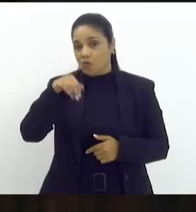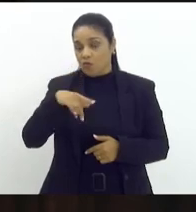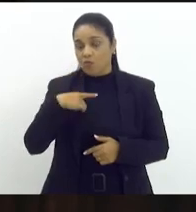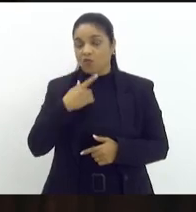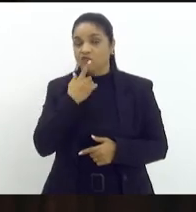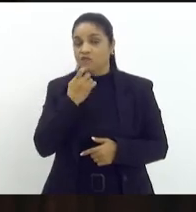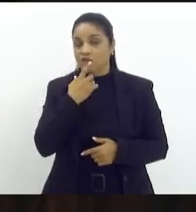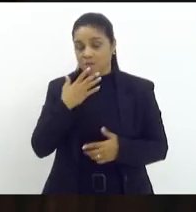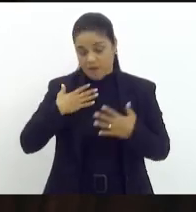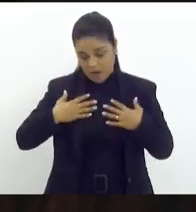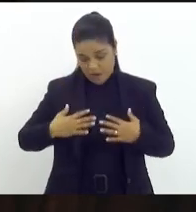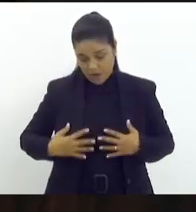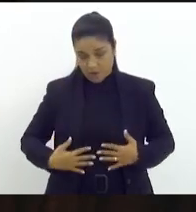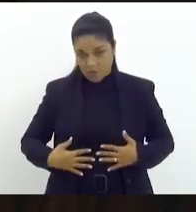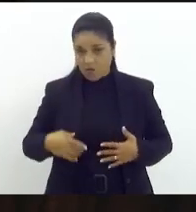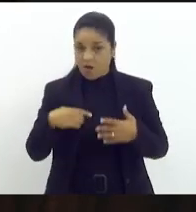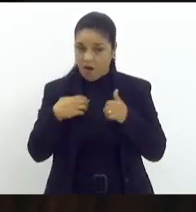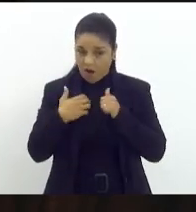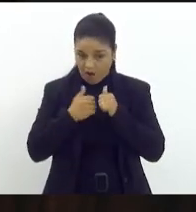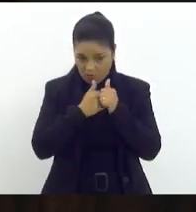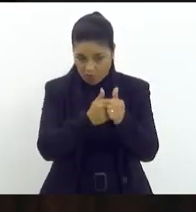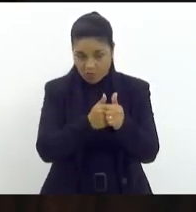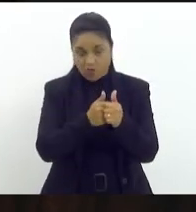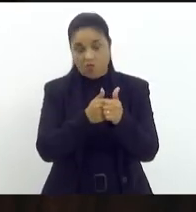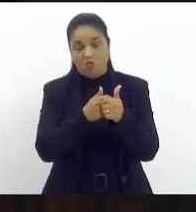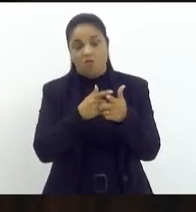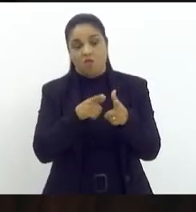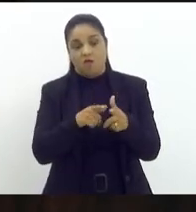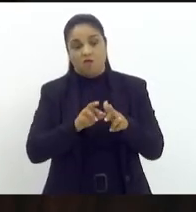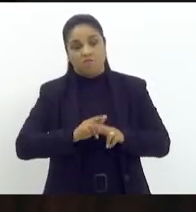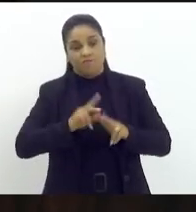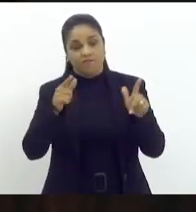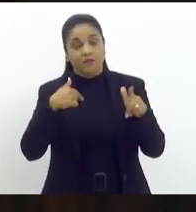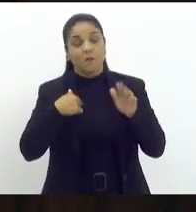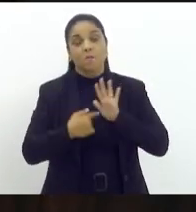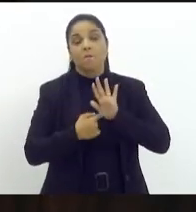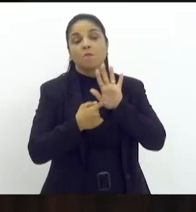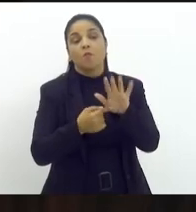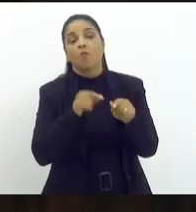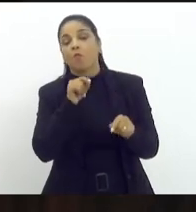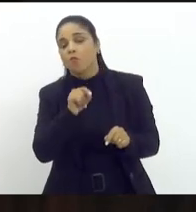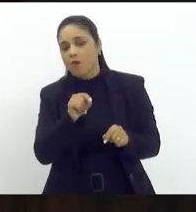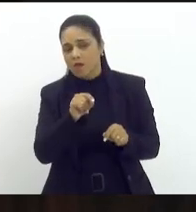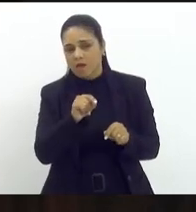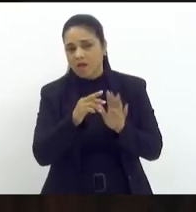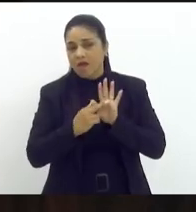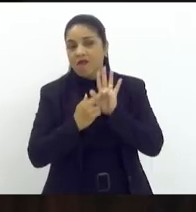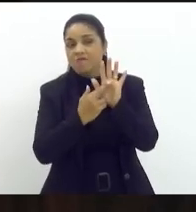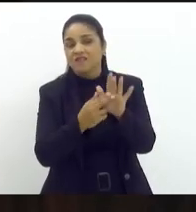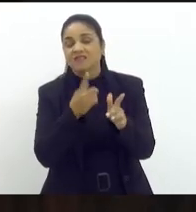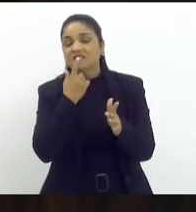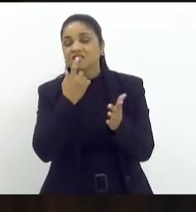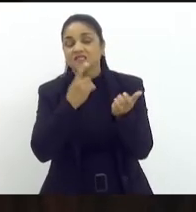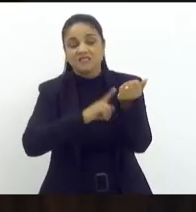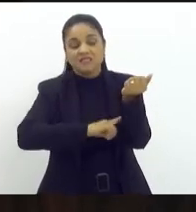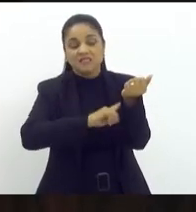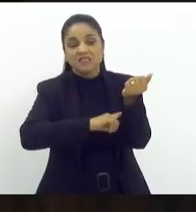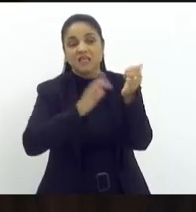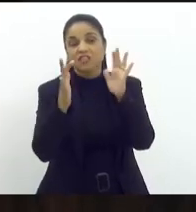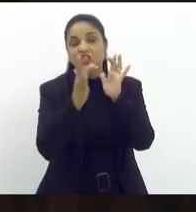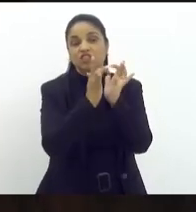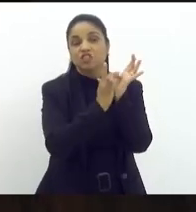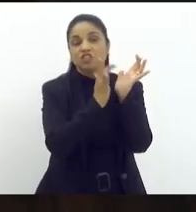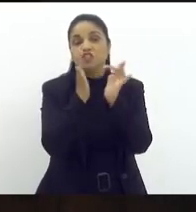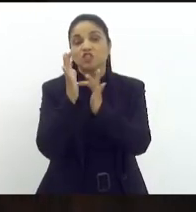vermelho para quem não me acompanhou que representa o sangue do Senhor Jesus derramado por todos nós na cruz todos